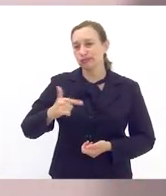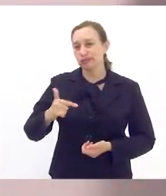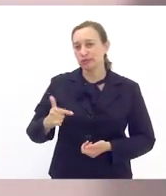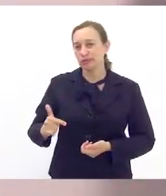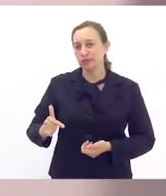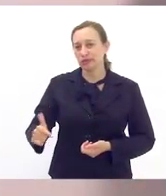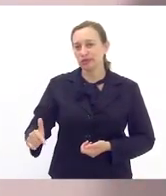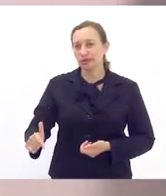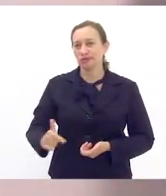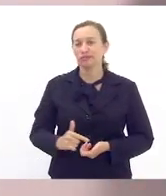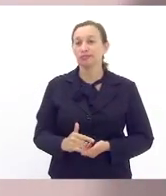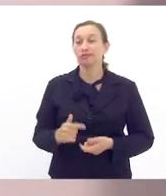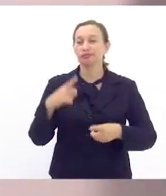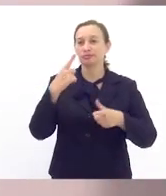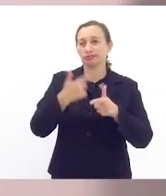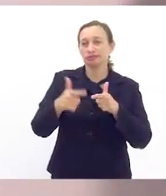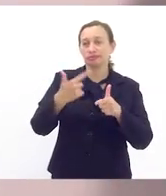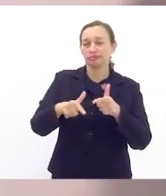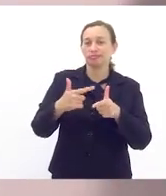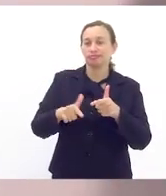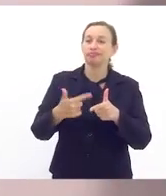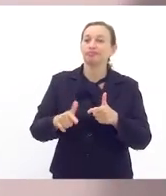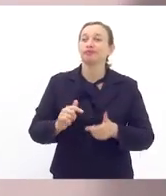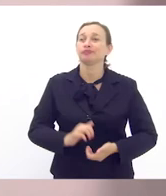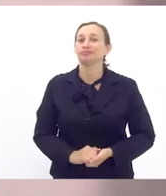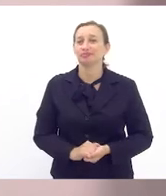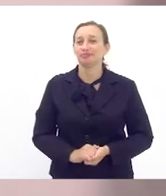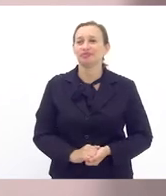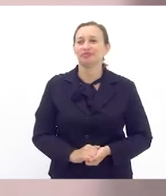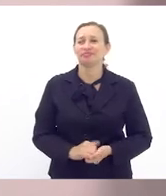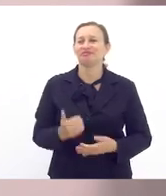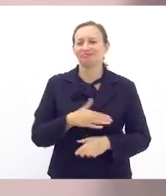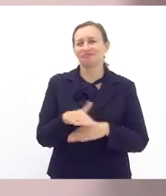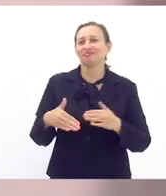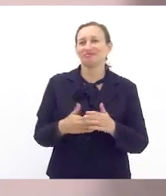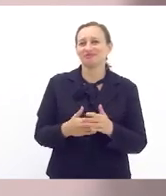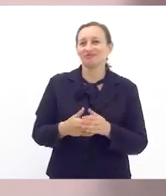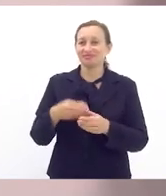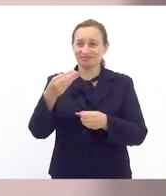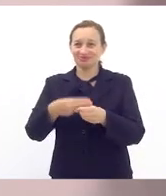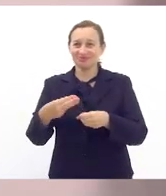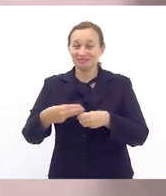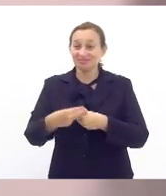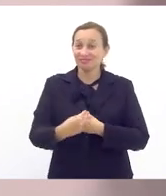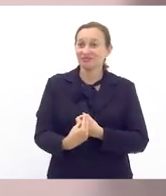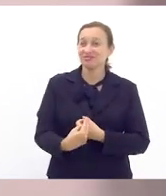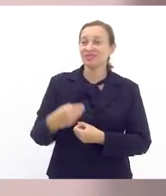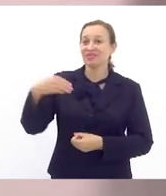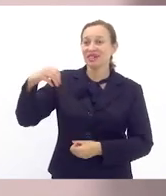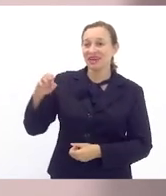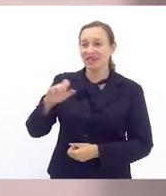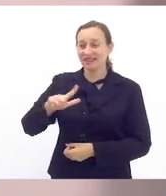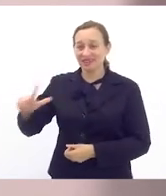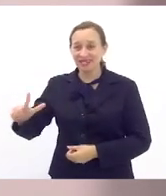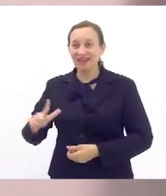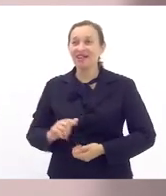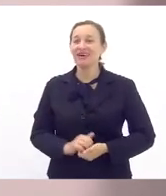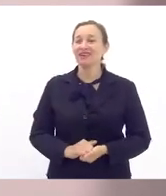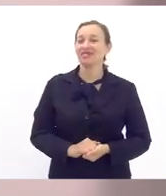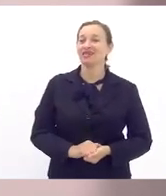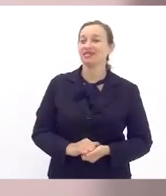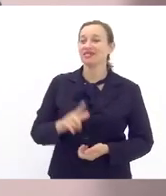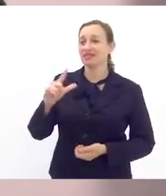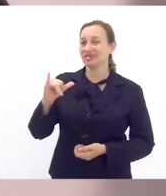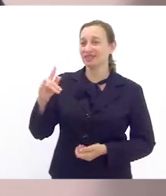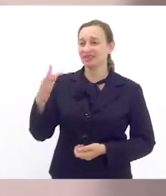a problemática e todos os municípios que a Ênio a light prestam serviço